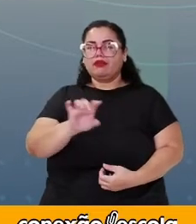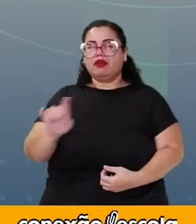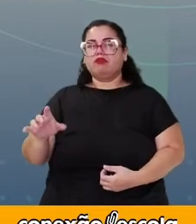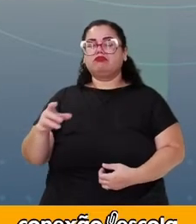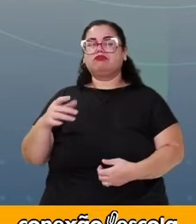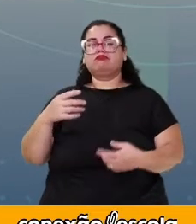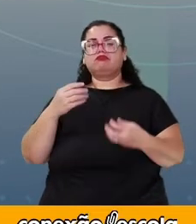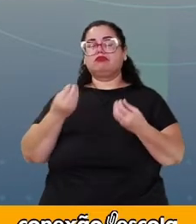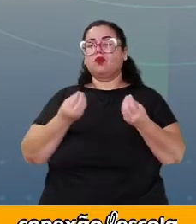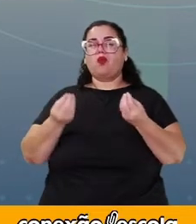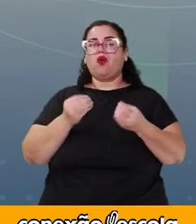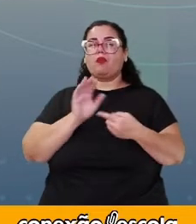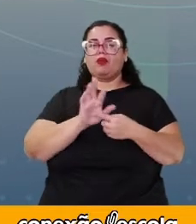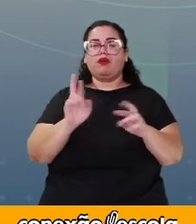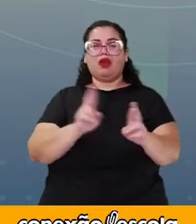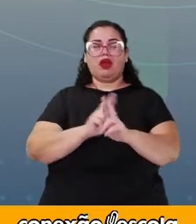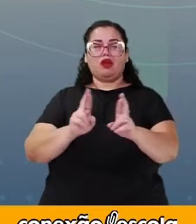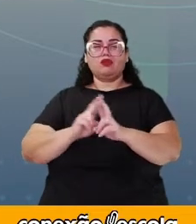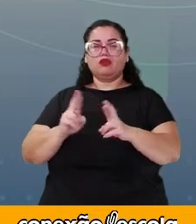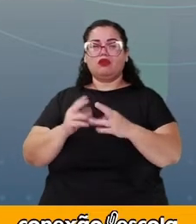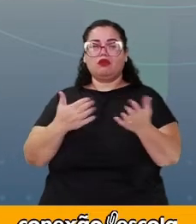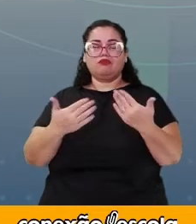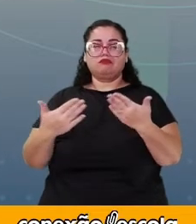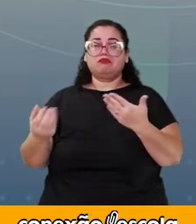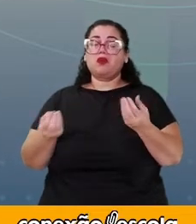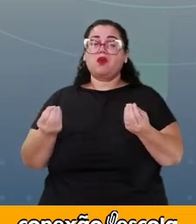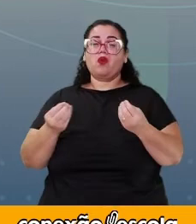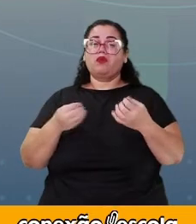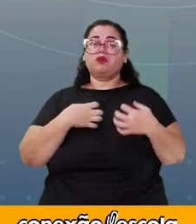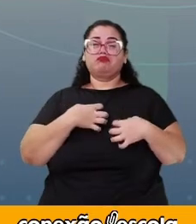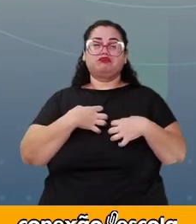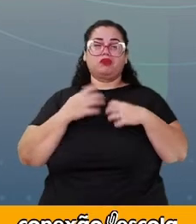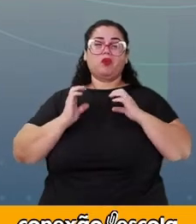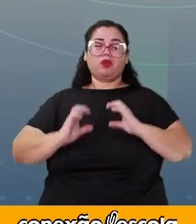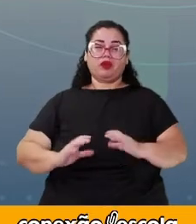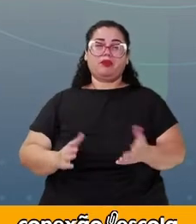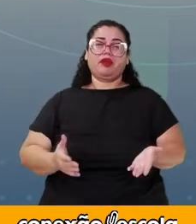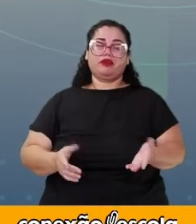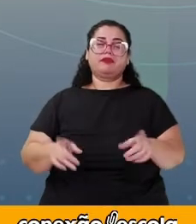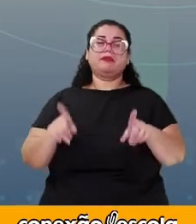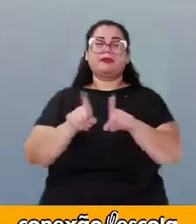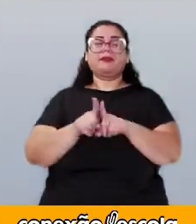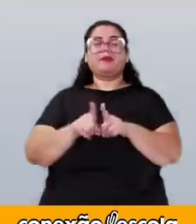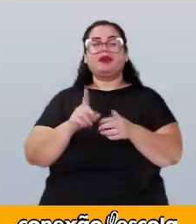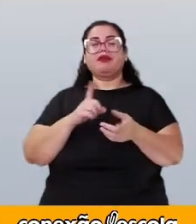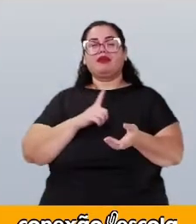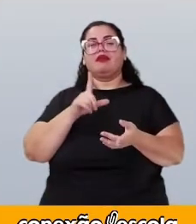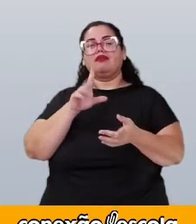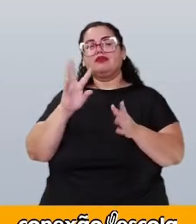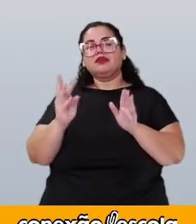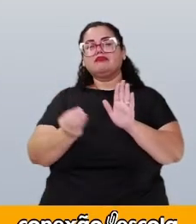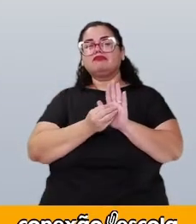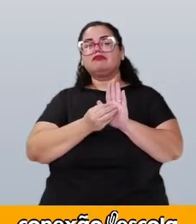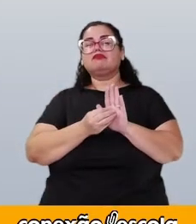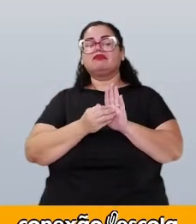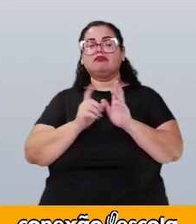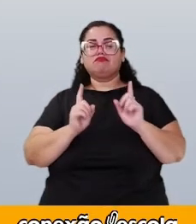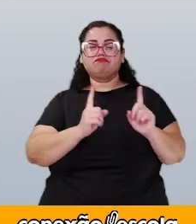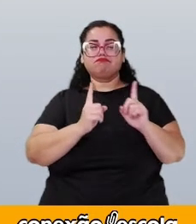deles, como eles vão se relacionando uns com os outros. Além disso, insira as rubricas